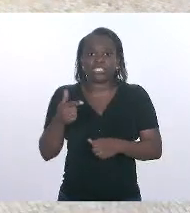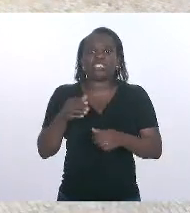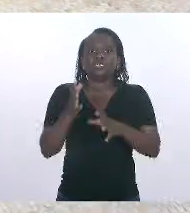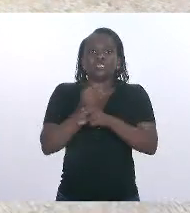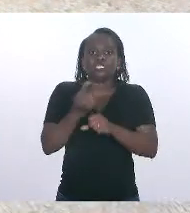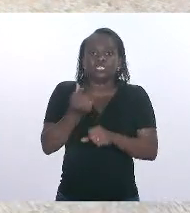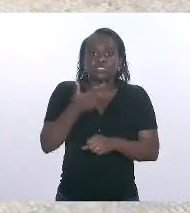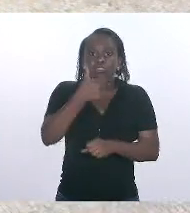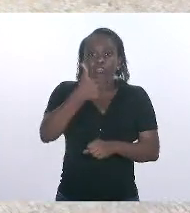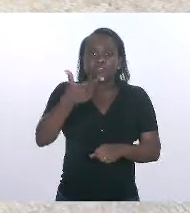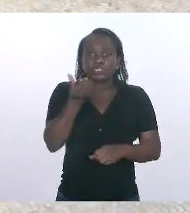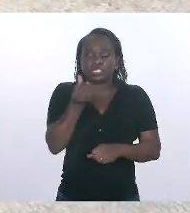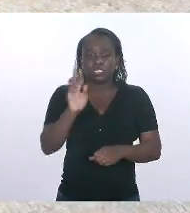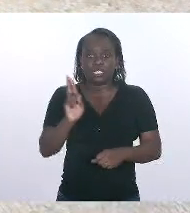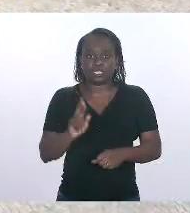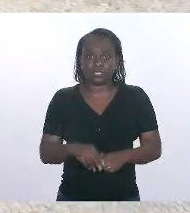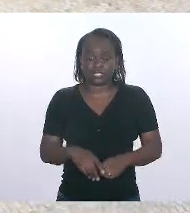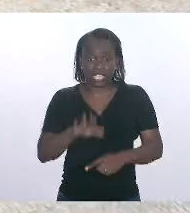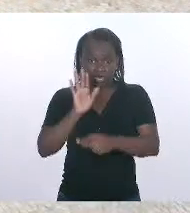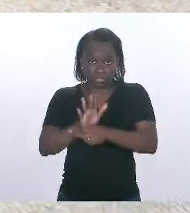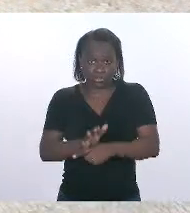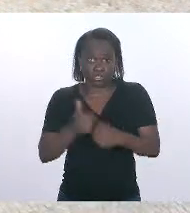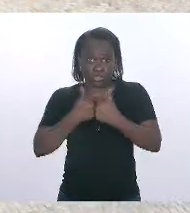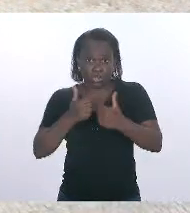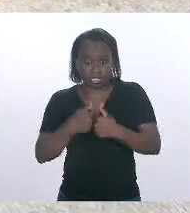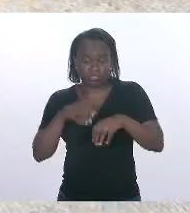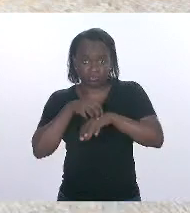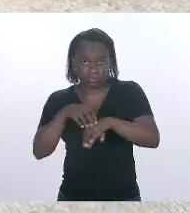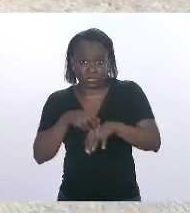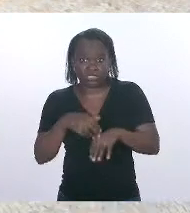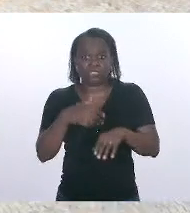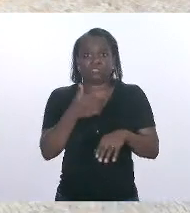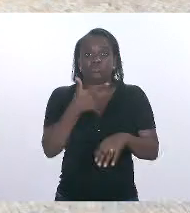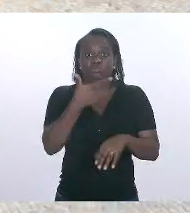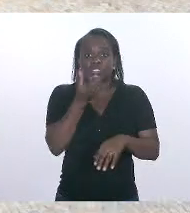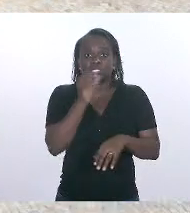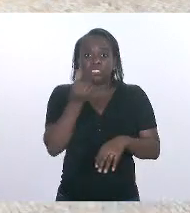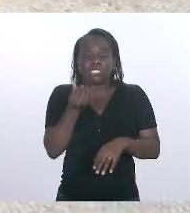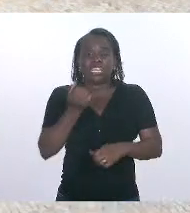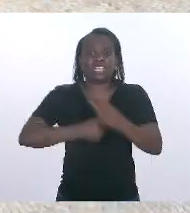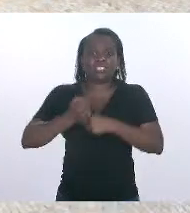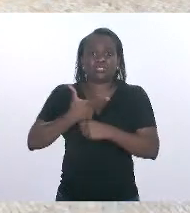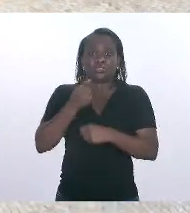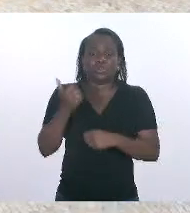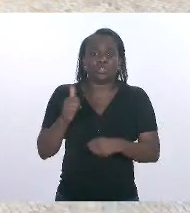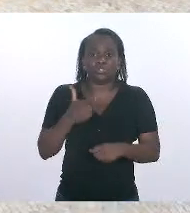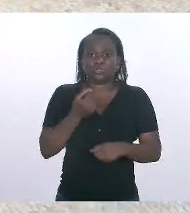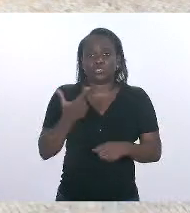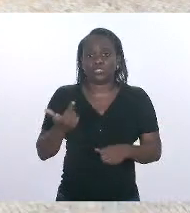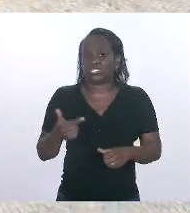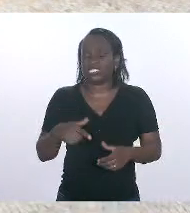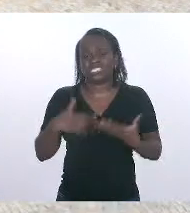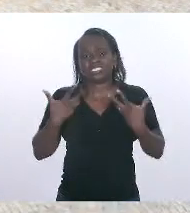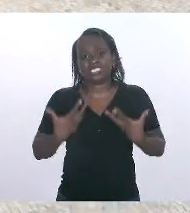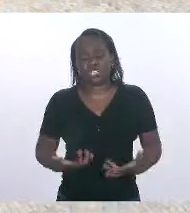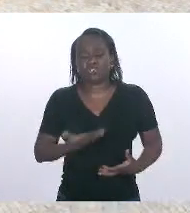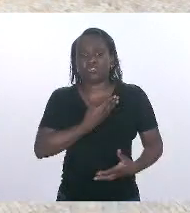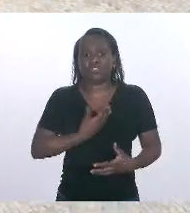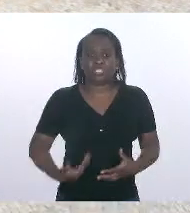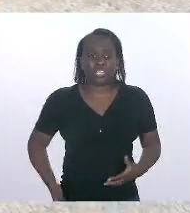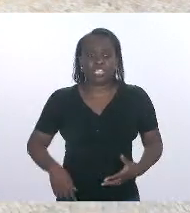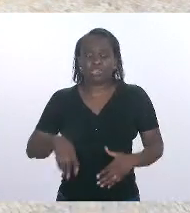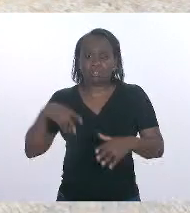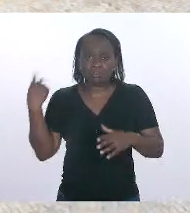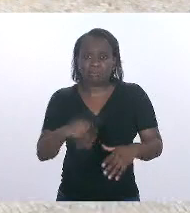226. O nosso auxílio transporte é R$ 100 desde 2011, desde 2012. A Polícia Civil está cansado de governador ficar batendo